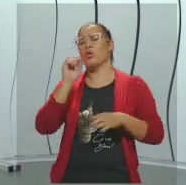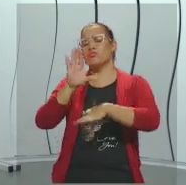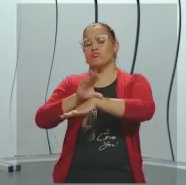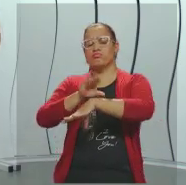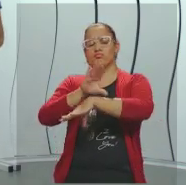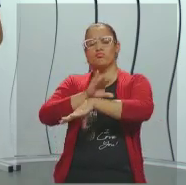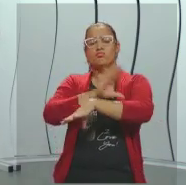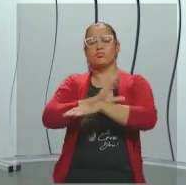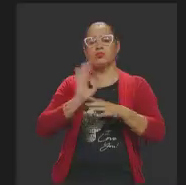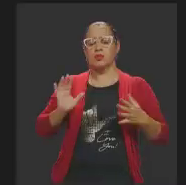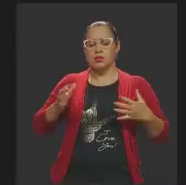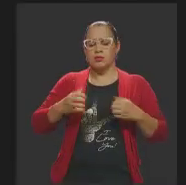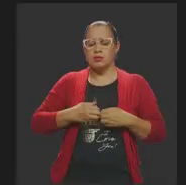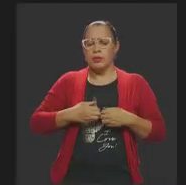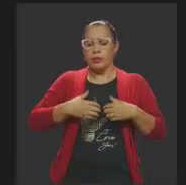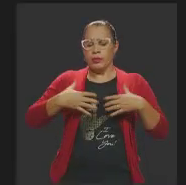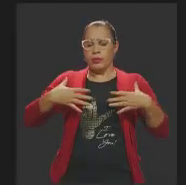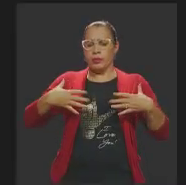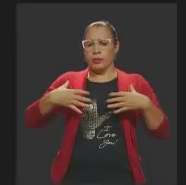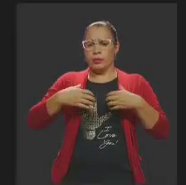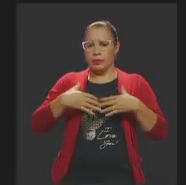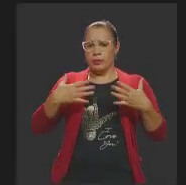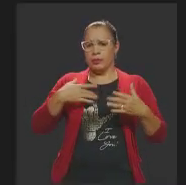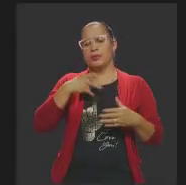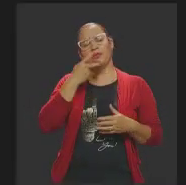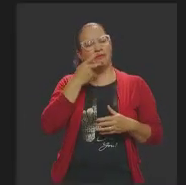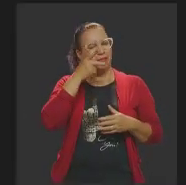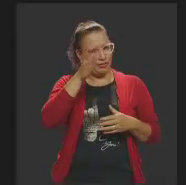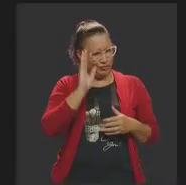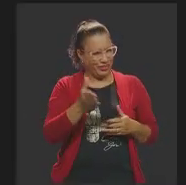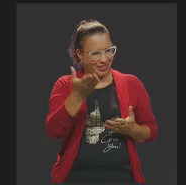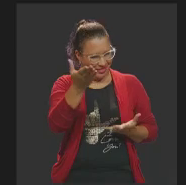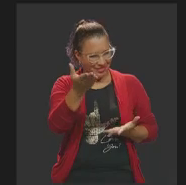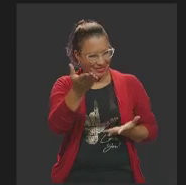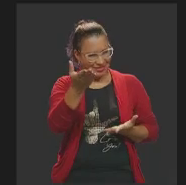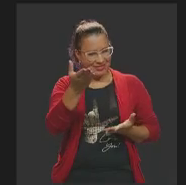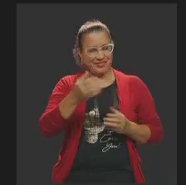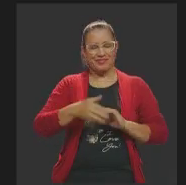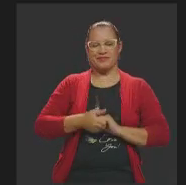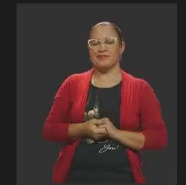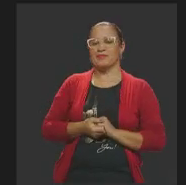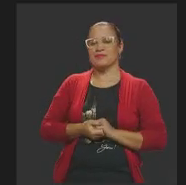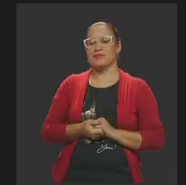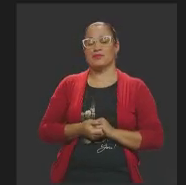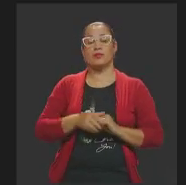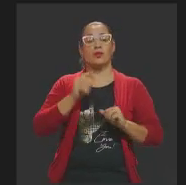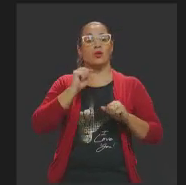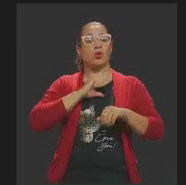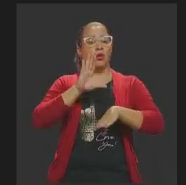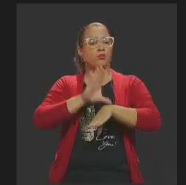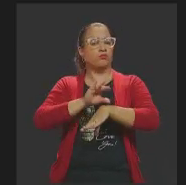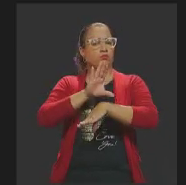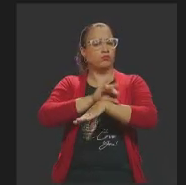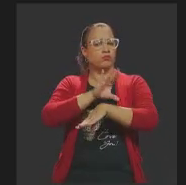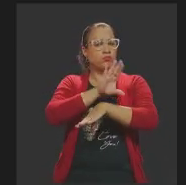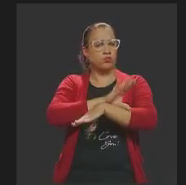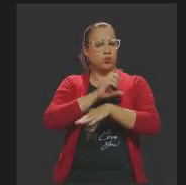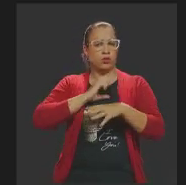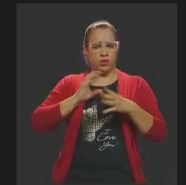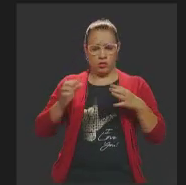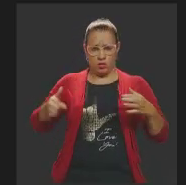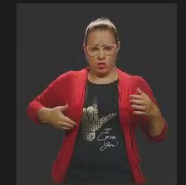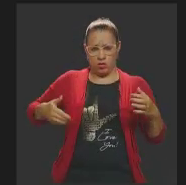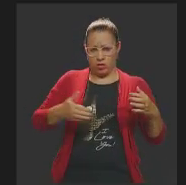envolvidos na respiração e como funcionam? Eu dei bastante destaque nessa parte, né? Bom, os músculos ao se contraírem, os